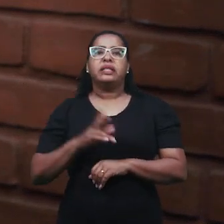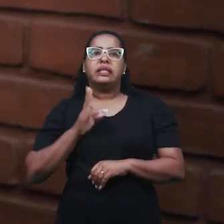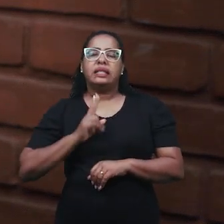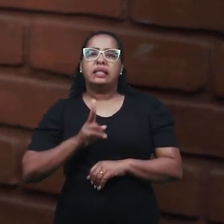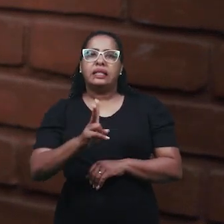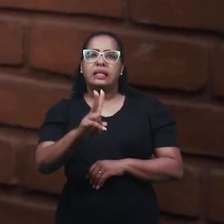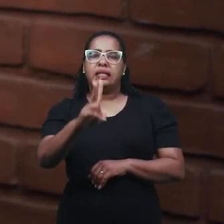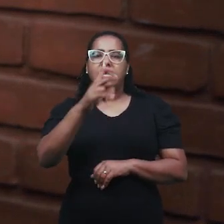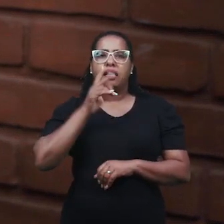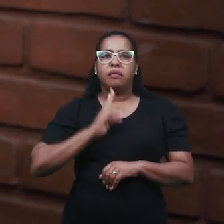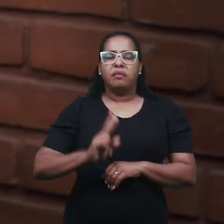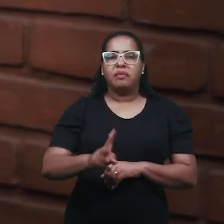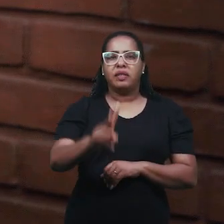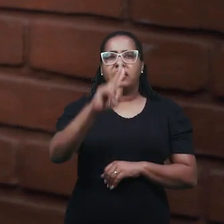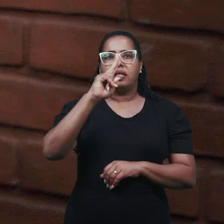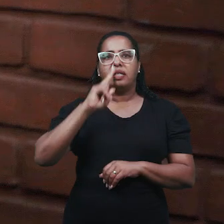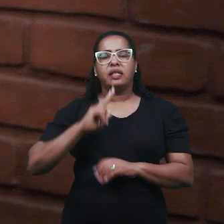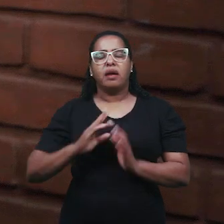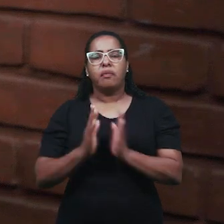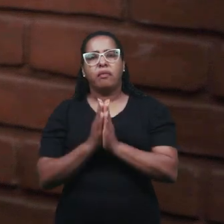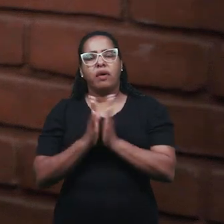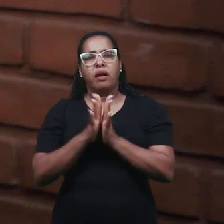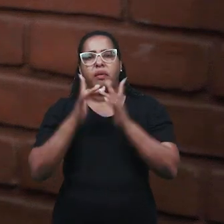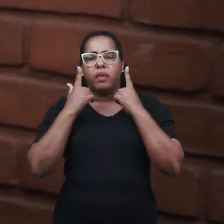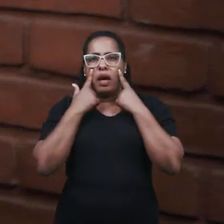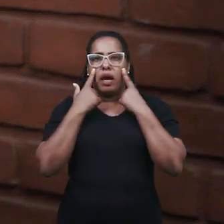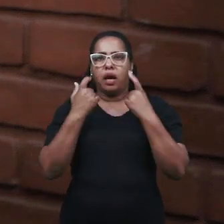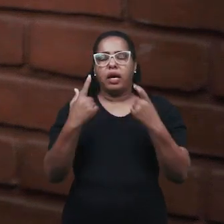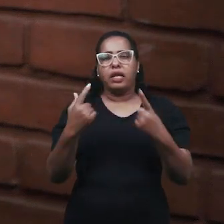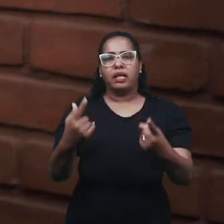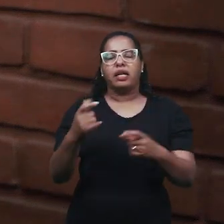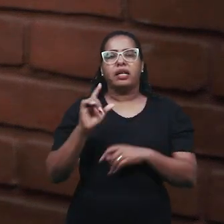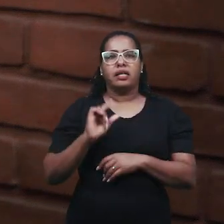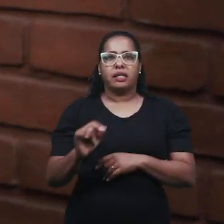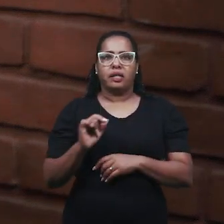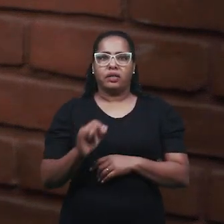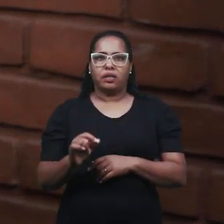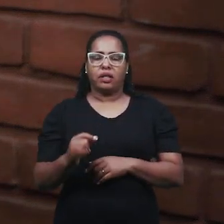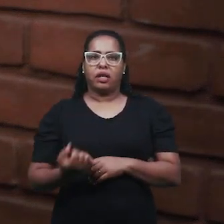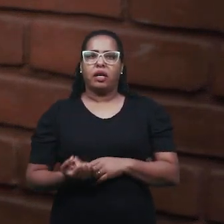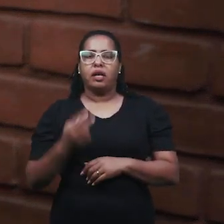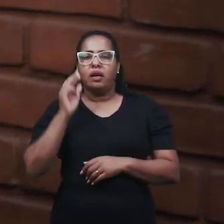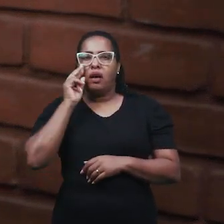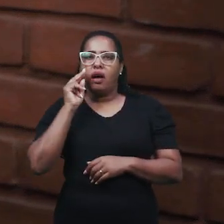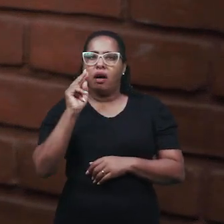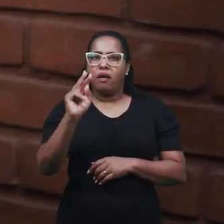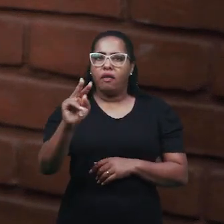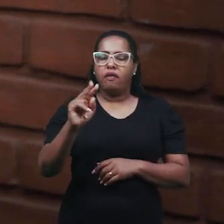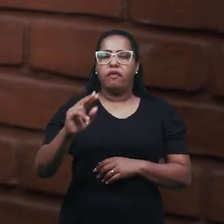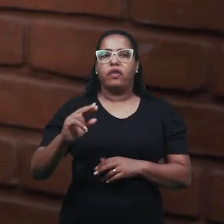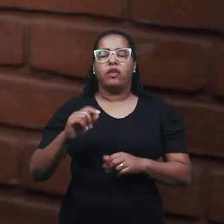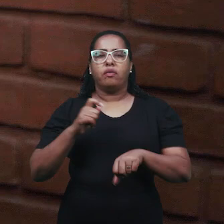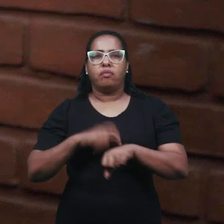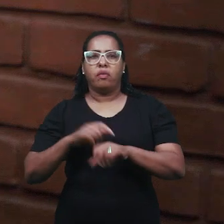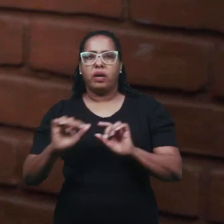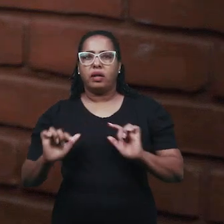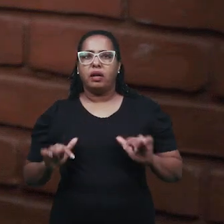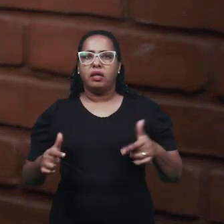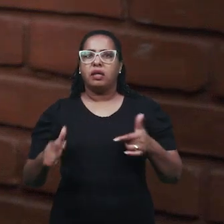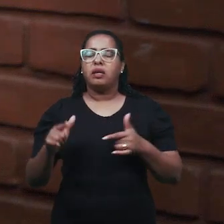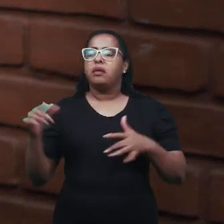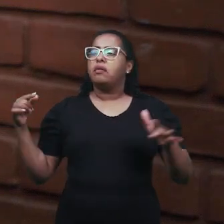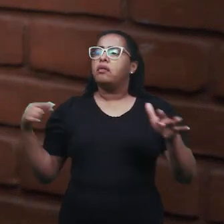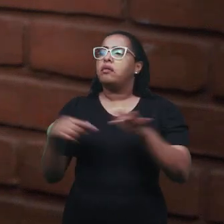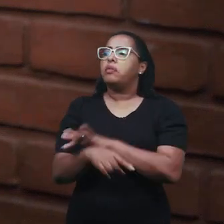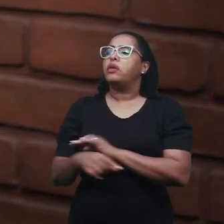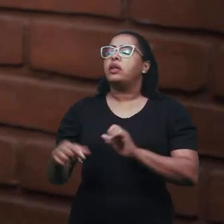sempre estava orando. Interessante que, lendo o livro dos Atos, vendo como Deus operava, eu sempre pedi, por